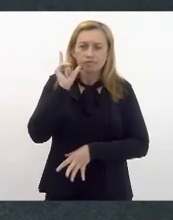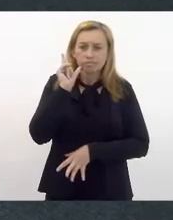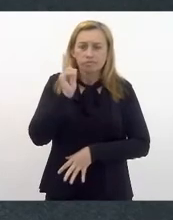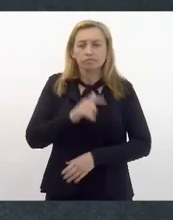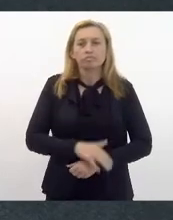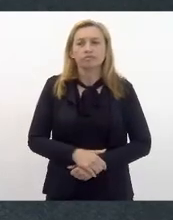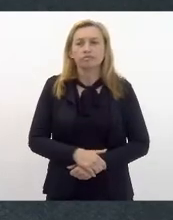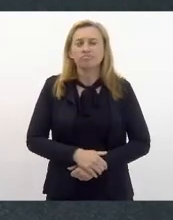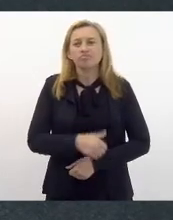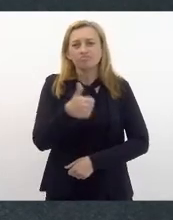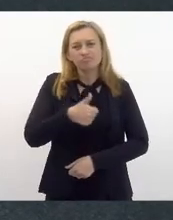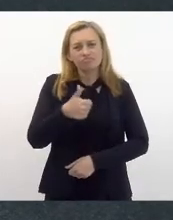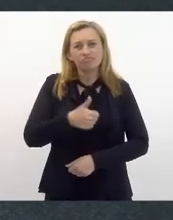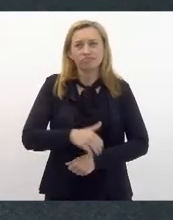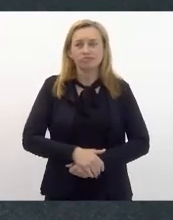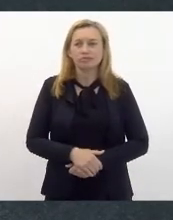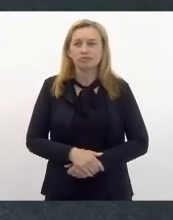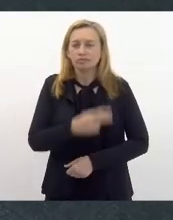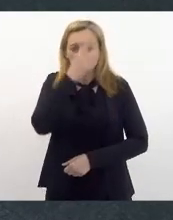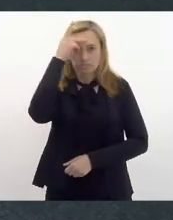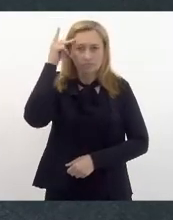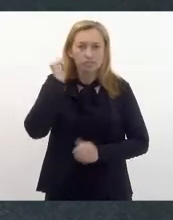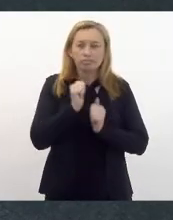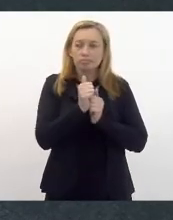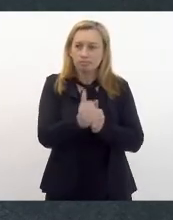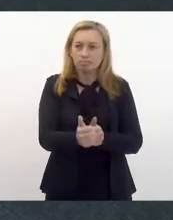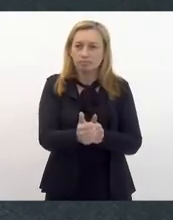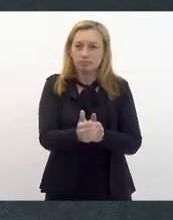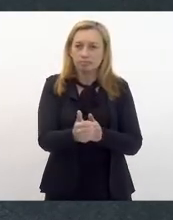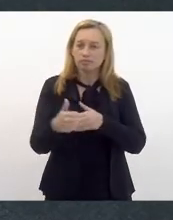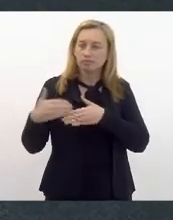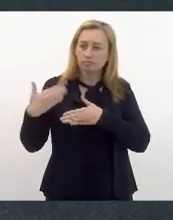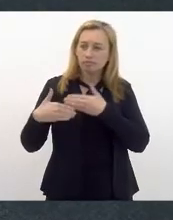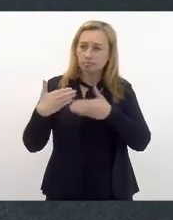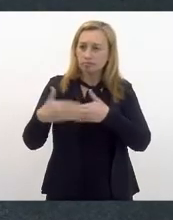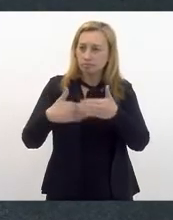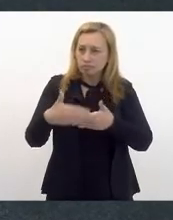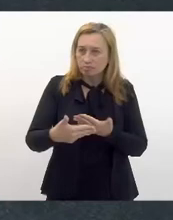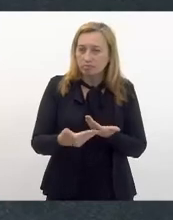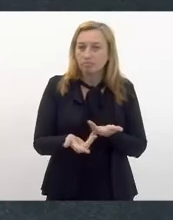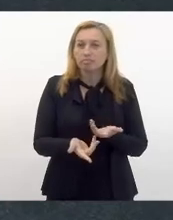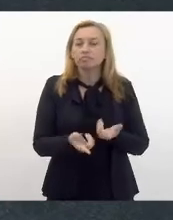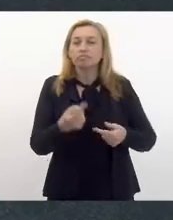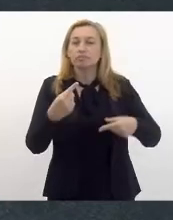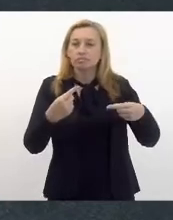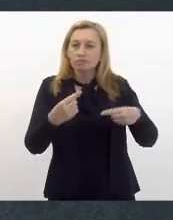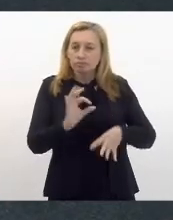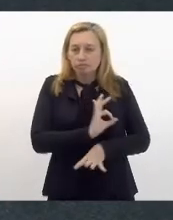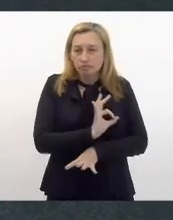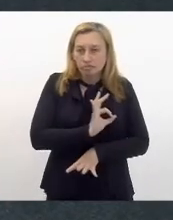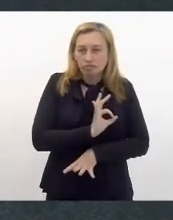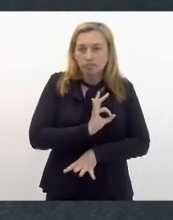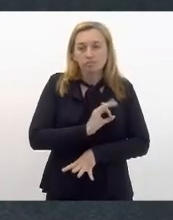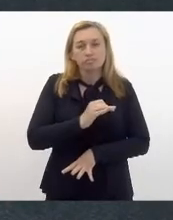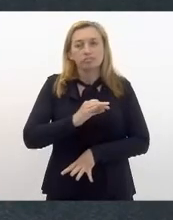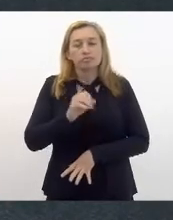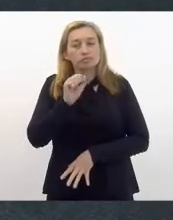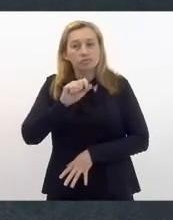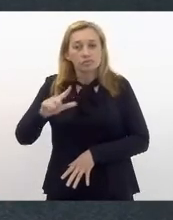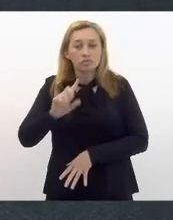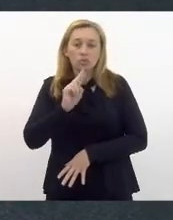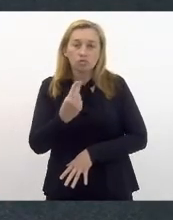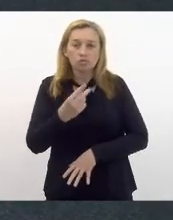em primeiro lugar as pessoas que acompanham minha trajetória seja na Polícia Civil o ouro na política